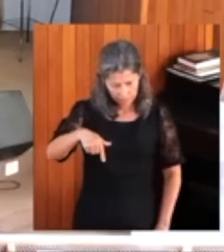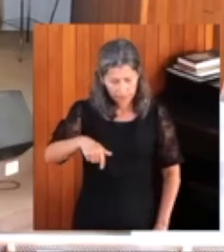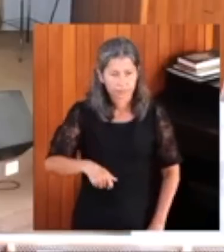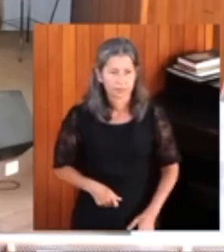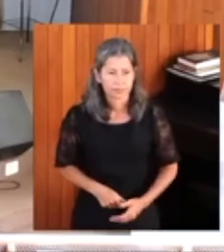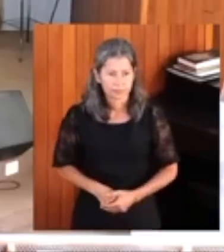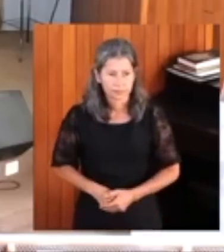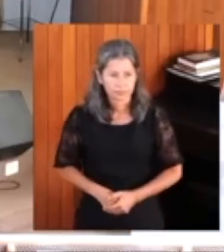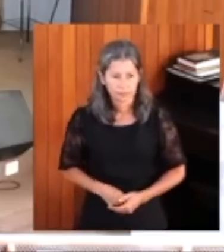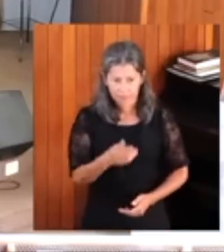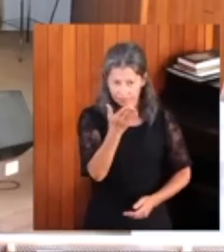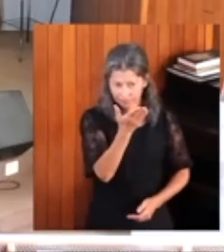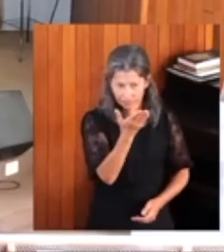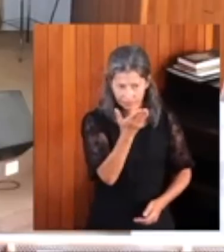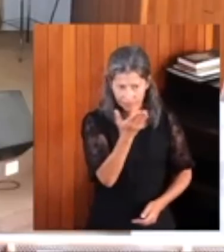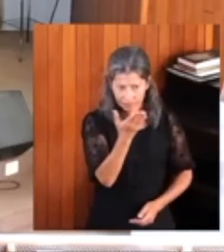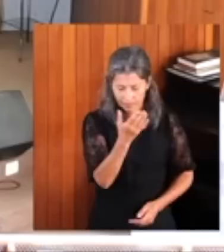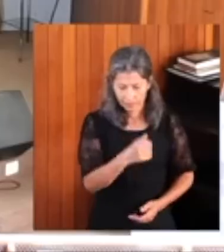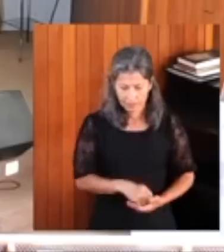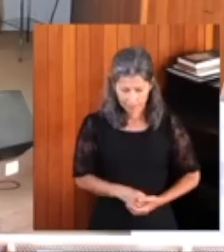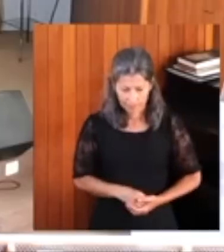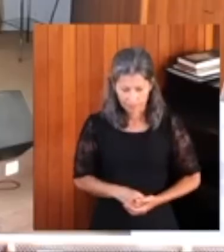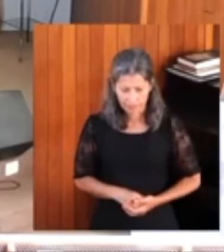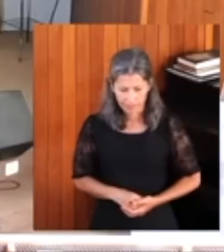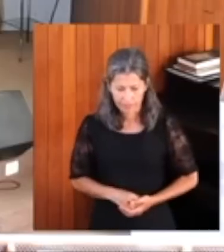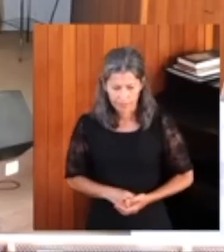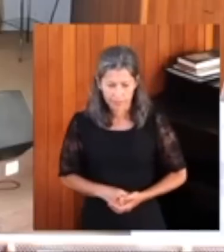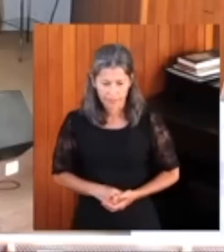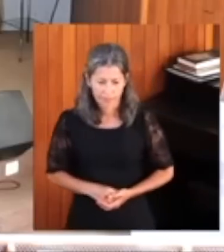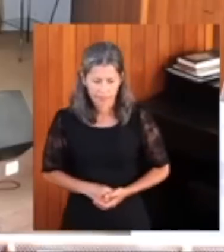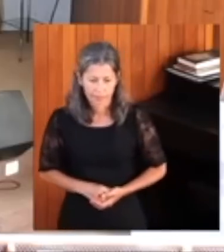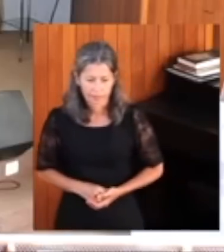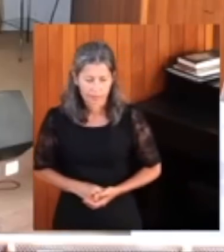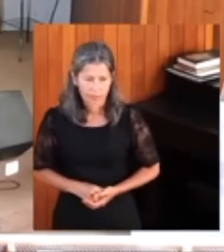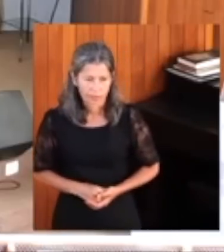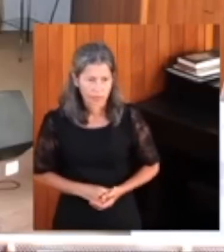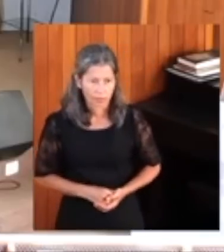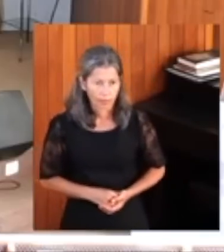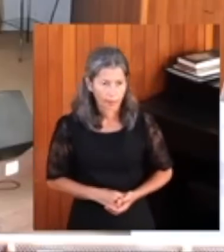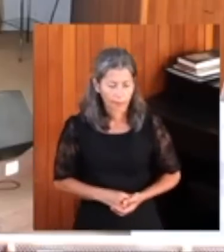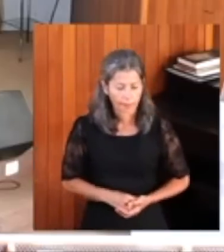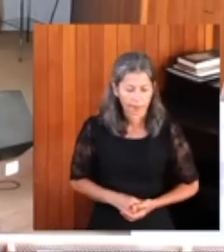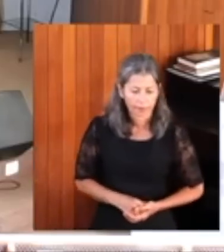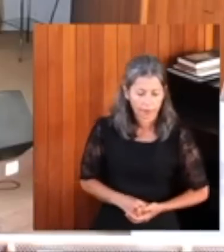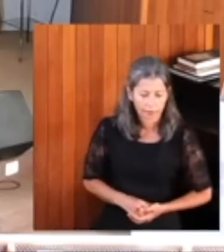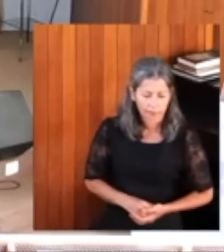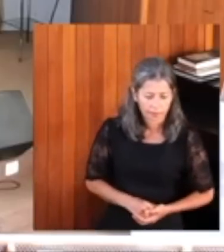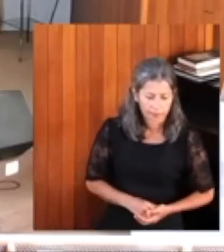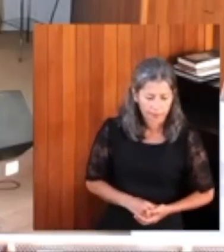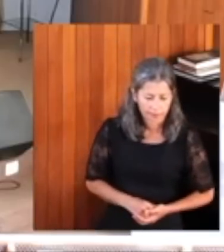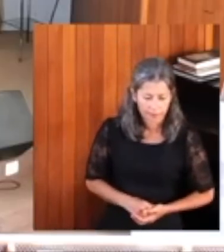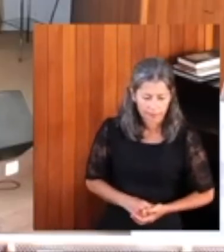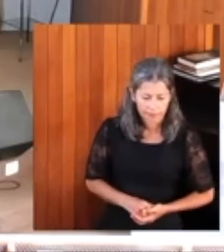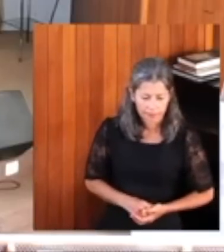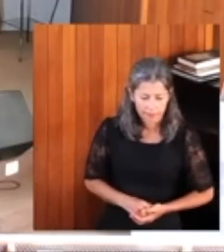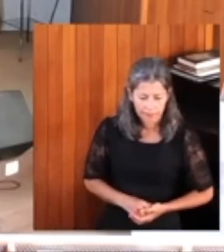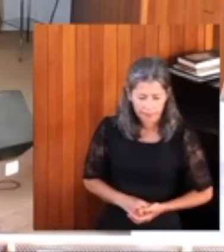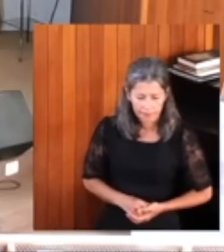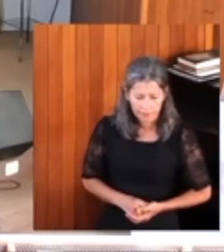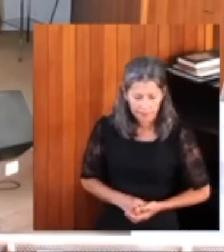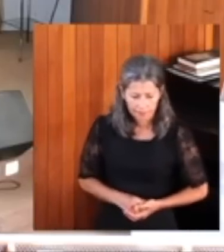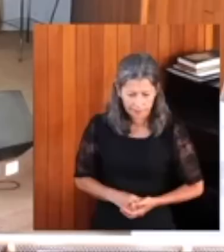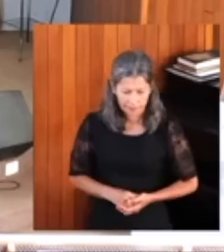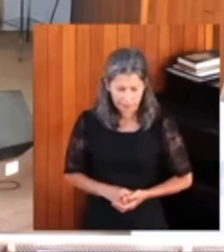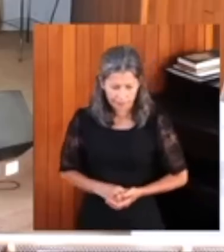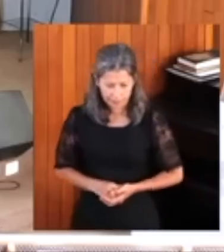aí no capítulo 6, Apocalipse 6, vamos ler dos versos 1 a 8. Apocalipse 6, 1 a